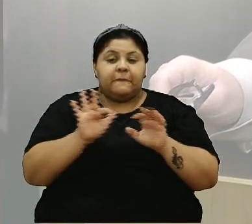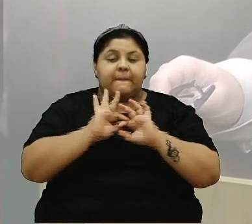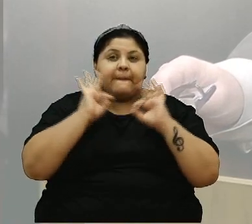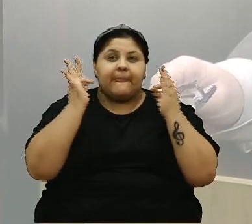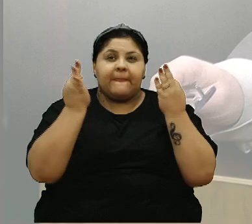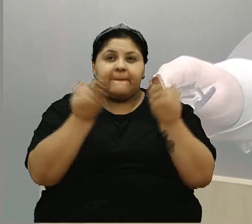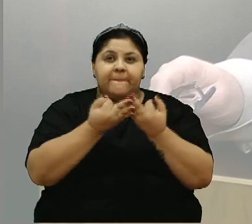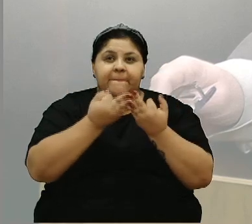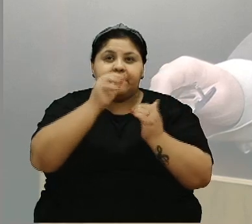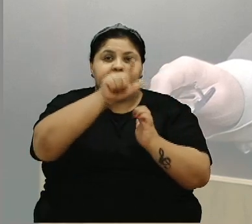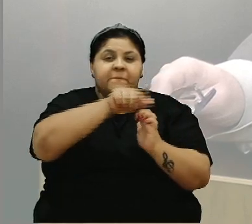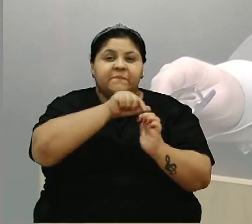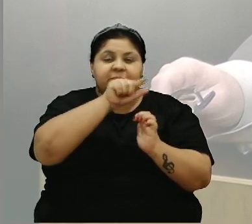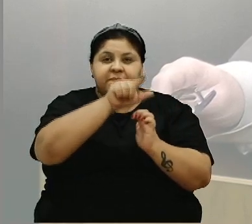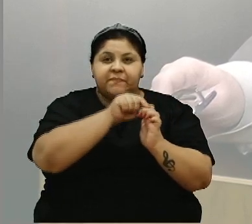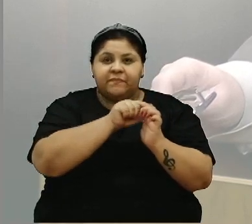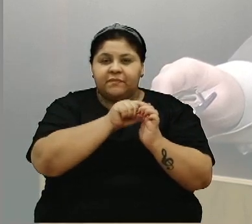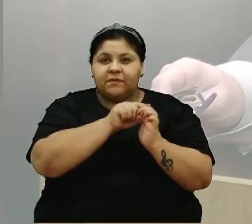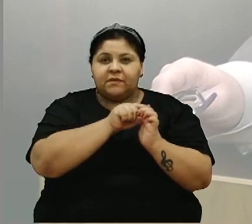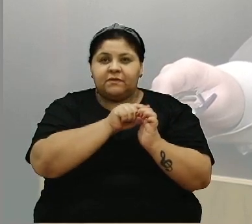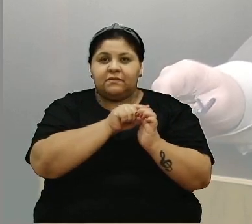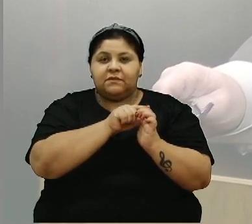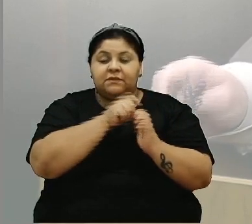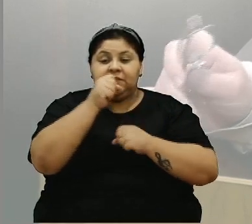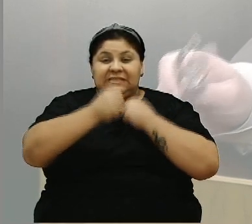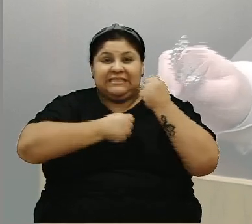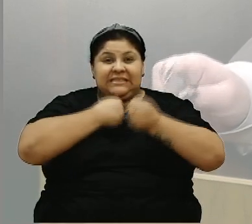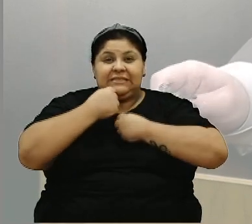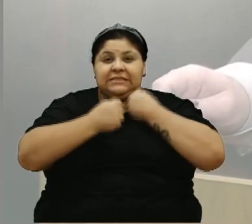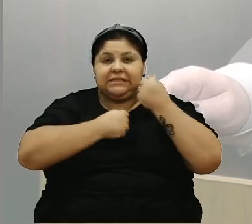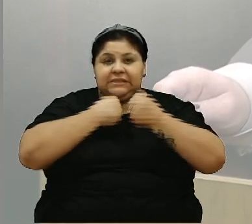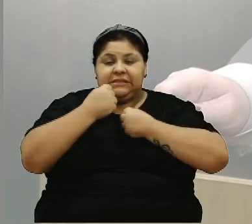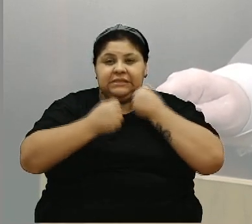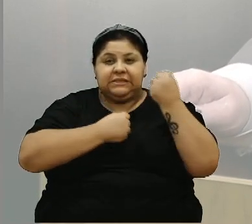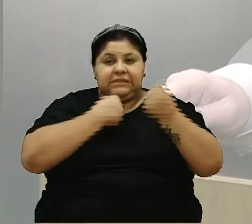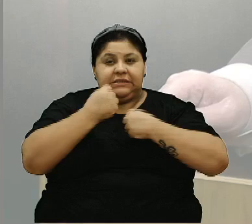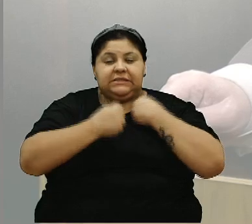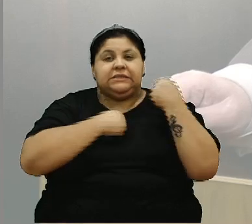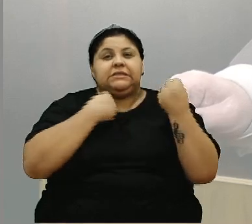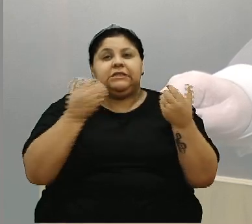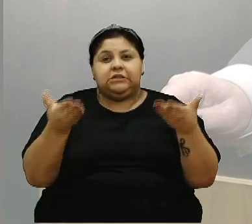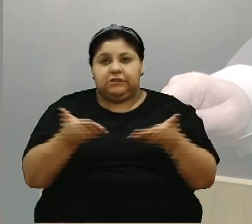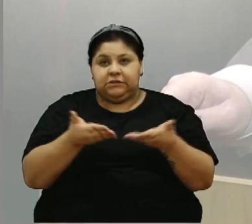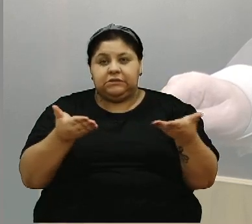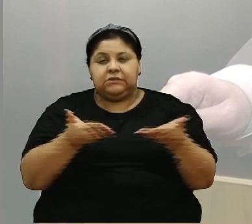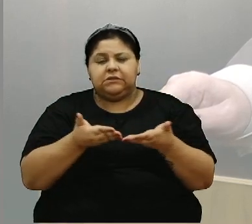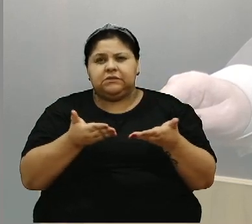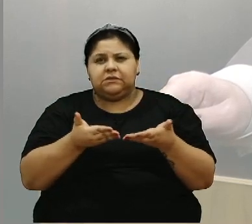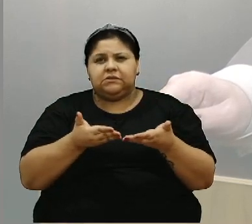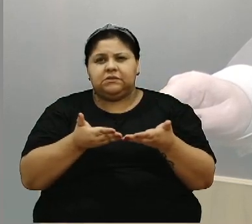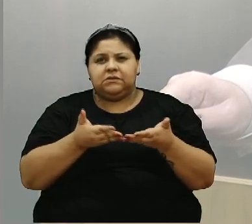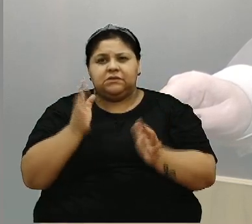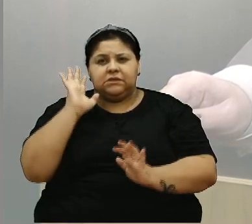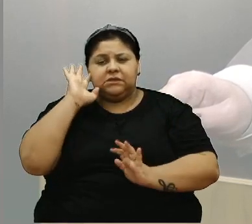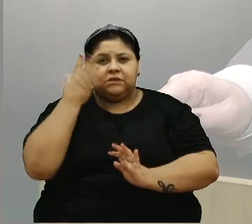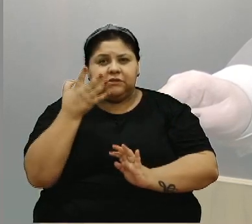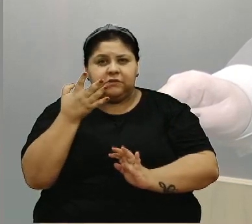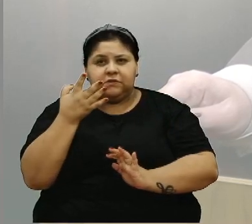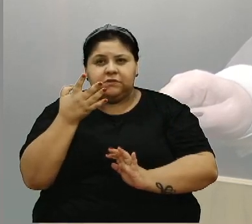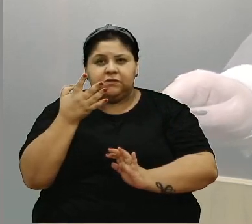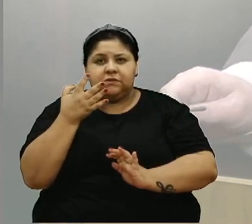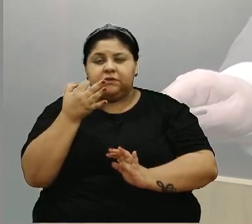e os empresários estão, gente, desesperados. Está beirando o desespero o fato de a gente não conseguir atravessar